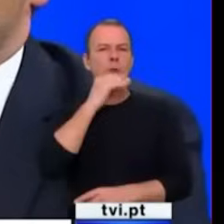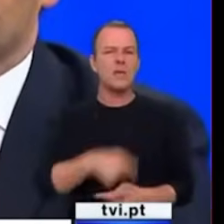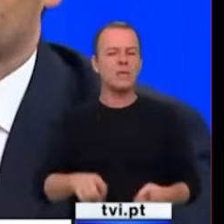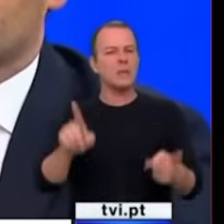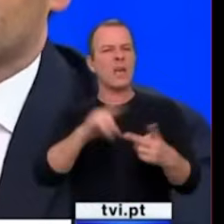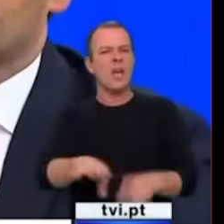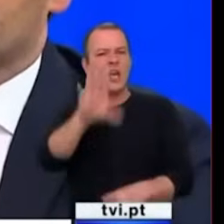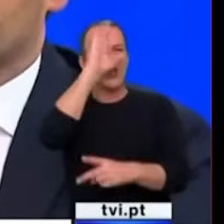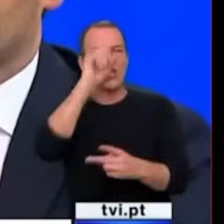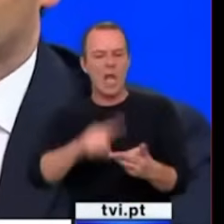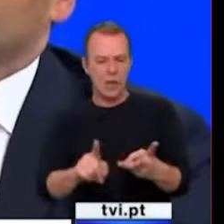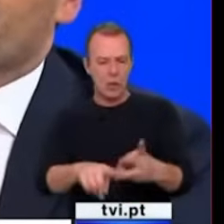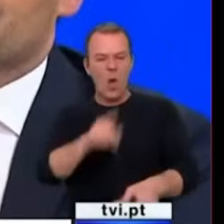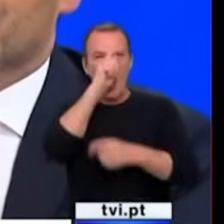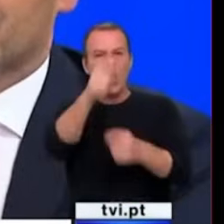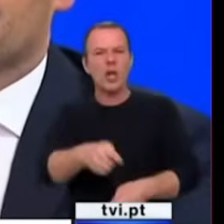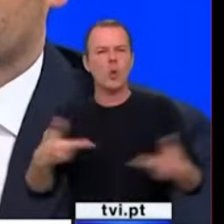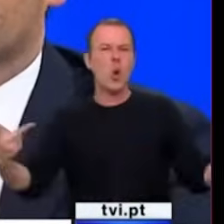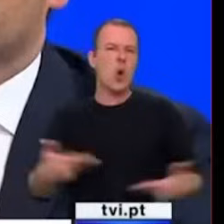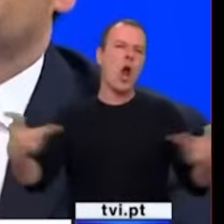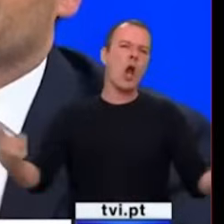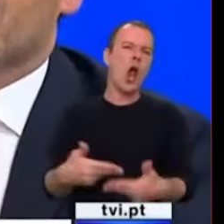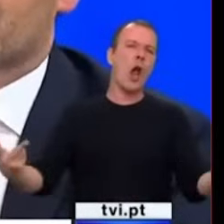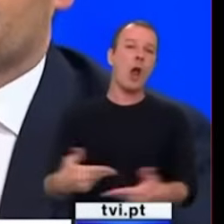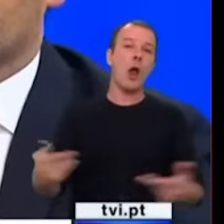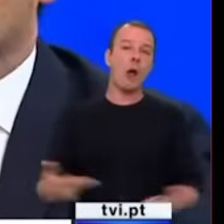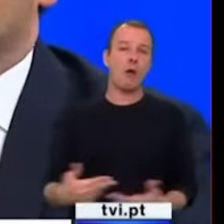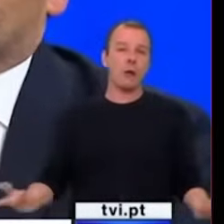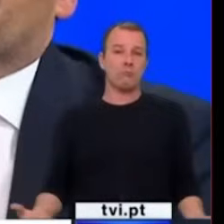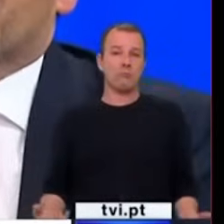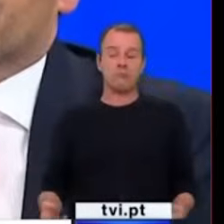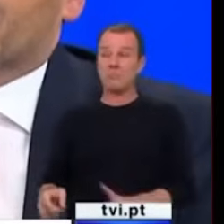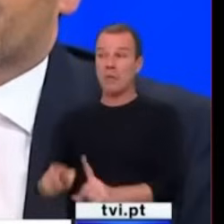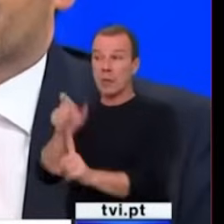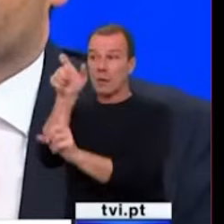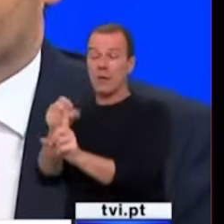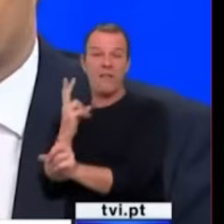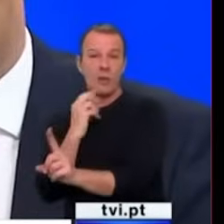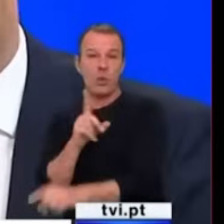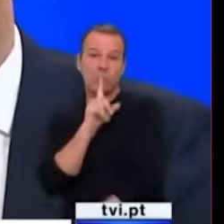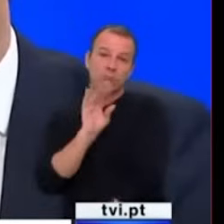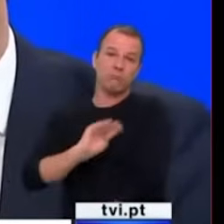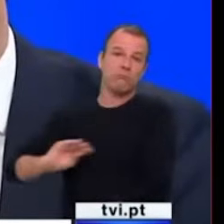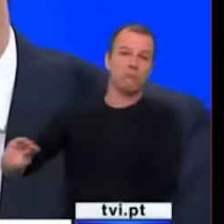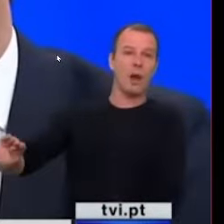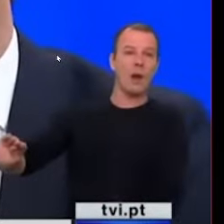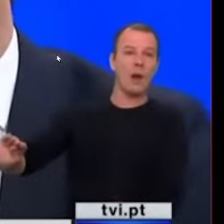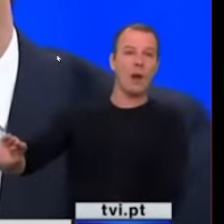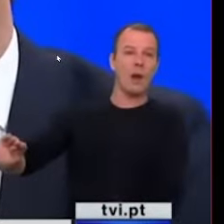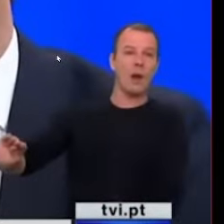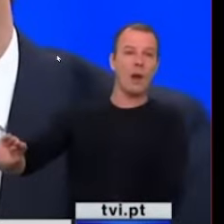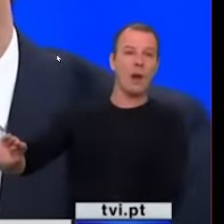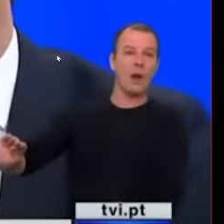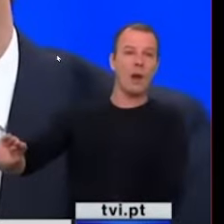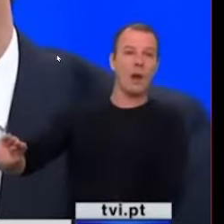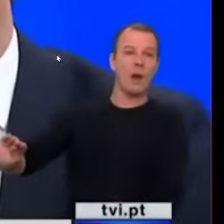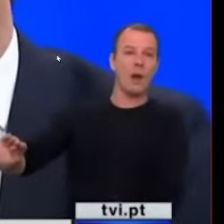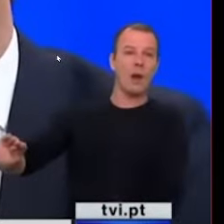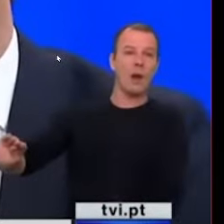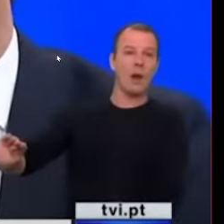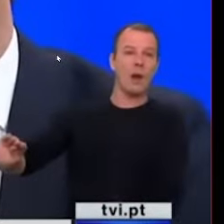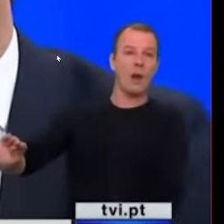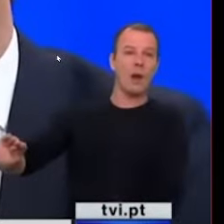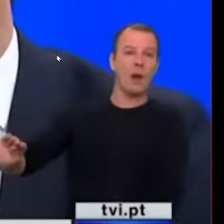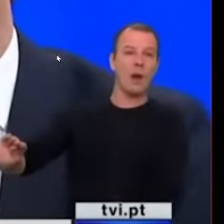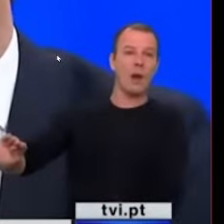os agricultores mas naquela altura ninguém o ouviu ninguém ouviu depois adere Coitadinho ninguém